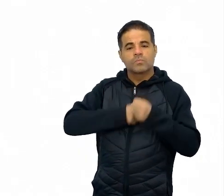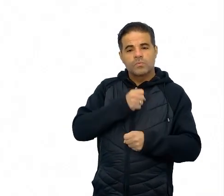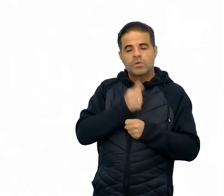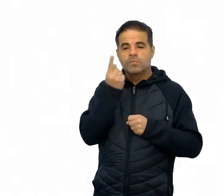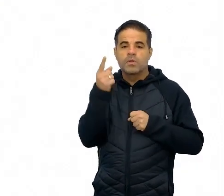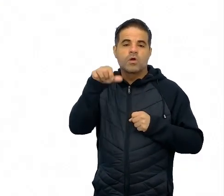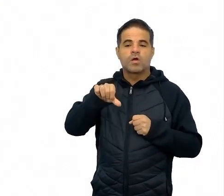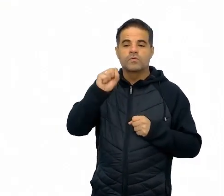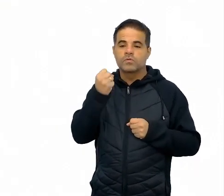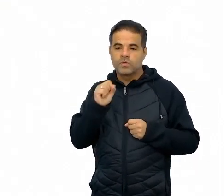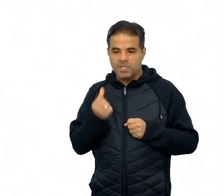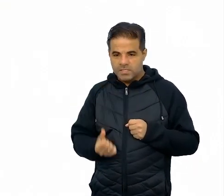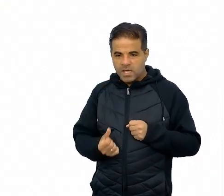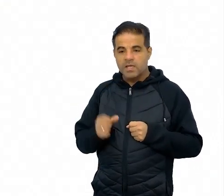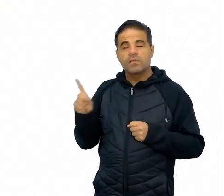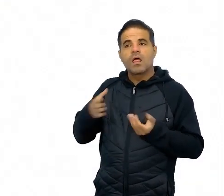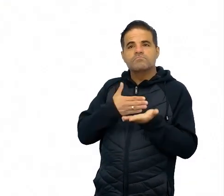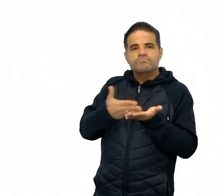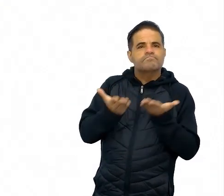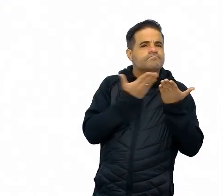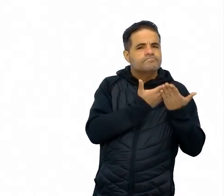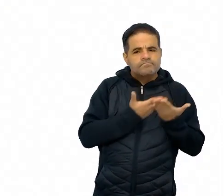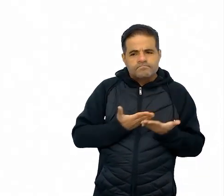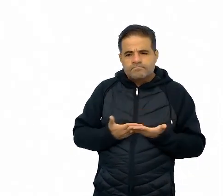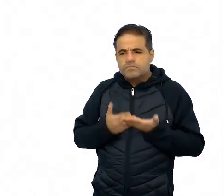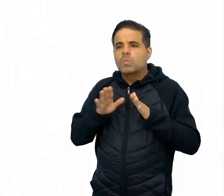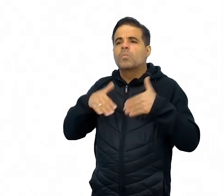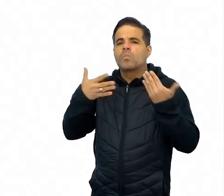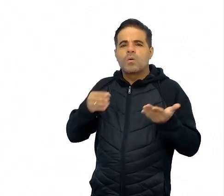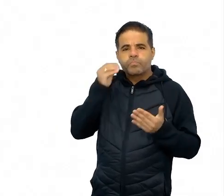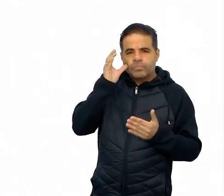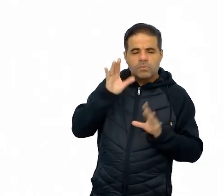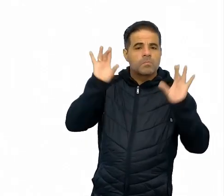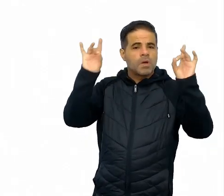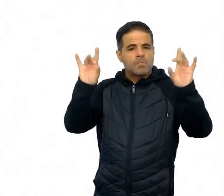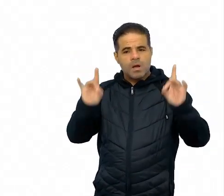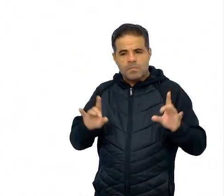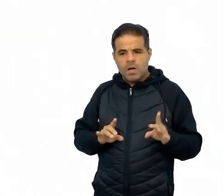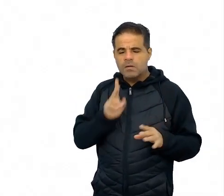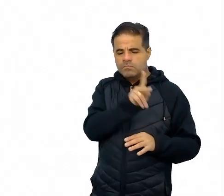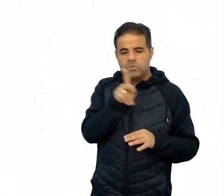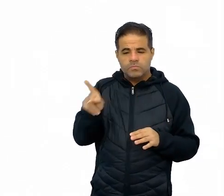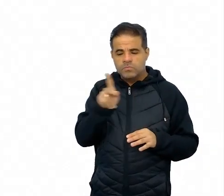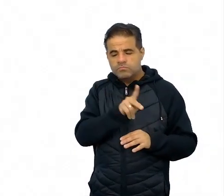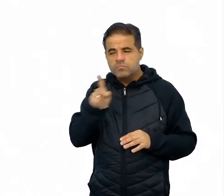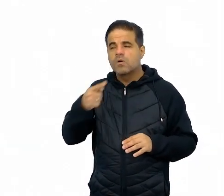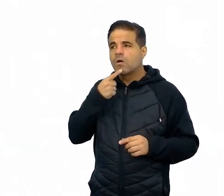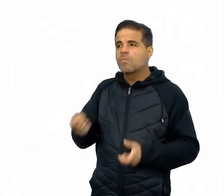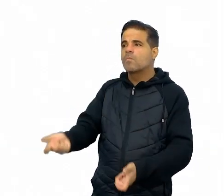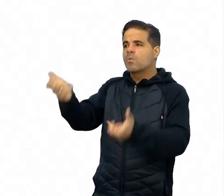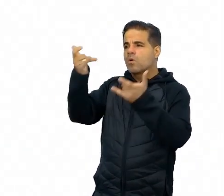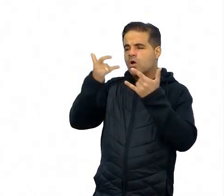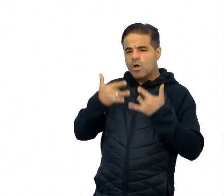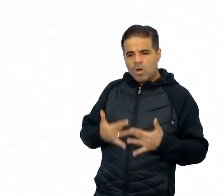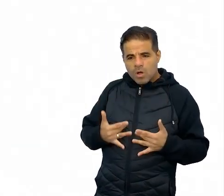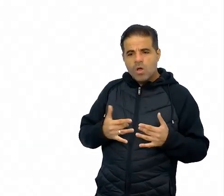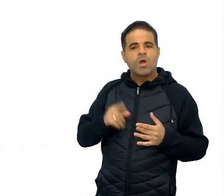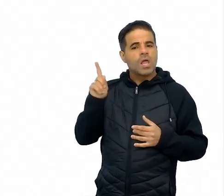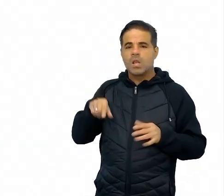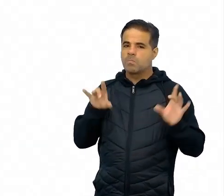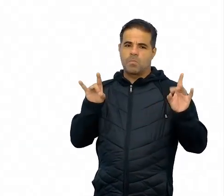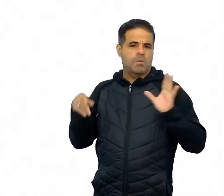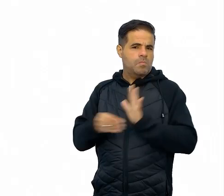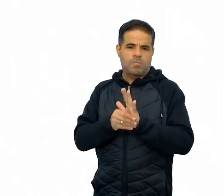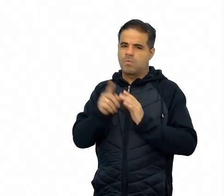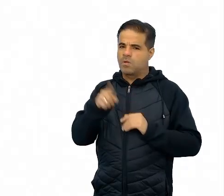1986, ele começa a fazer esses estudos, quais seriam os conhecimentos especializados do professor, ele fala do docente, ele não especifica